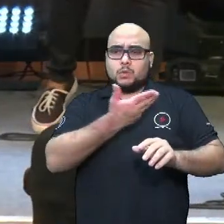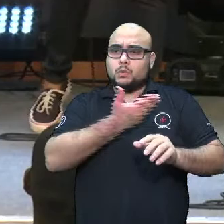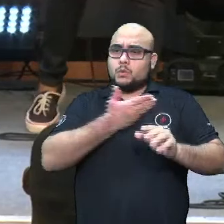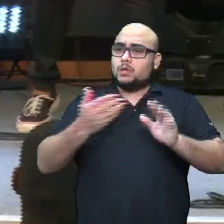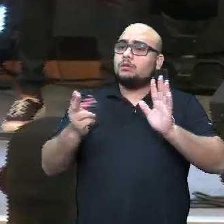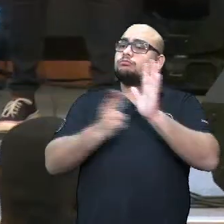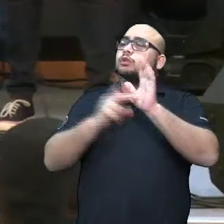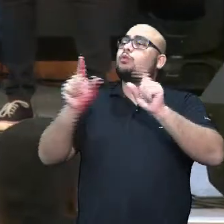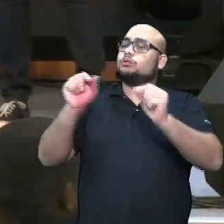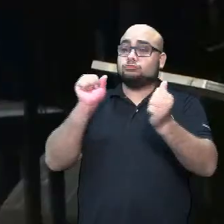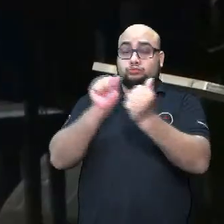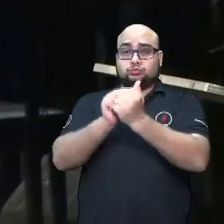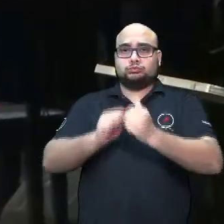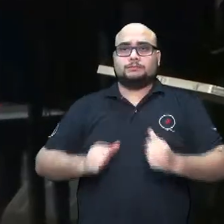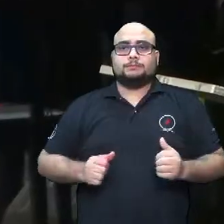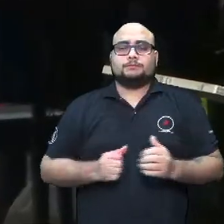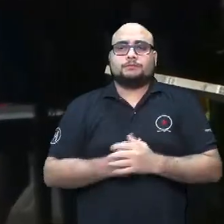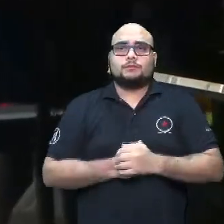você.